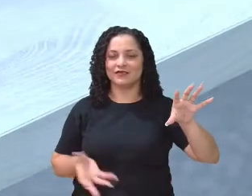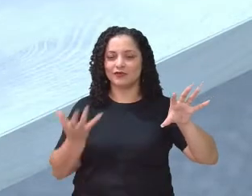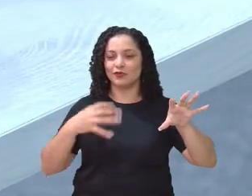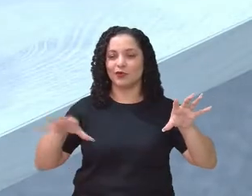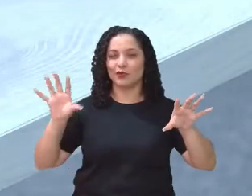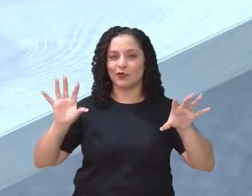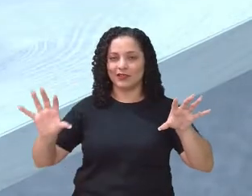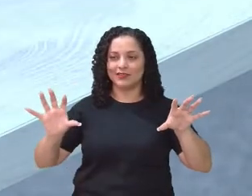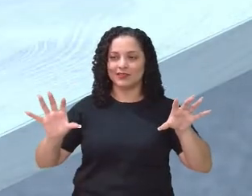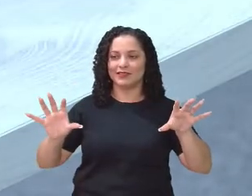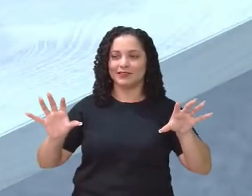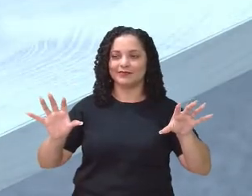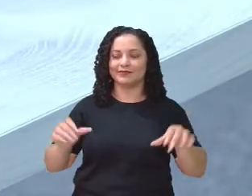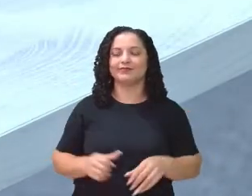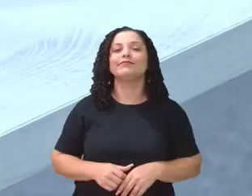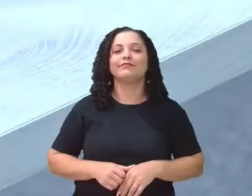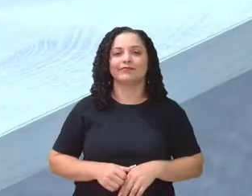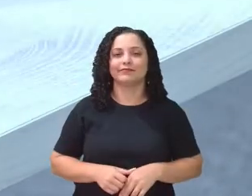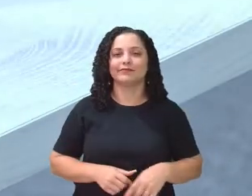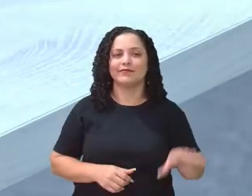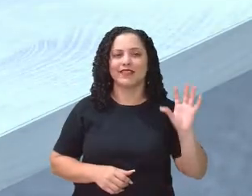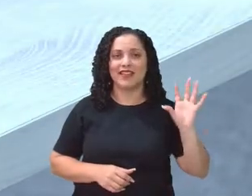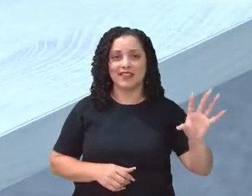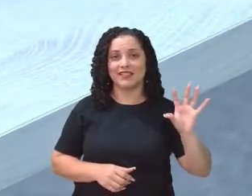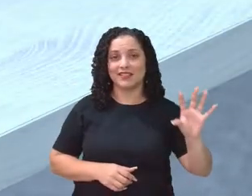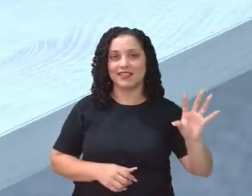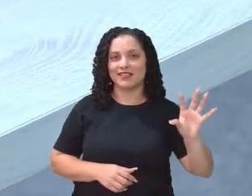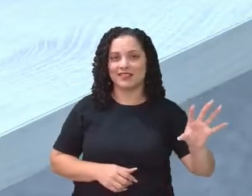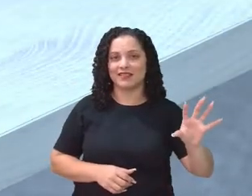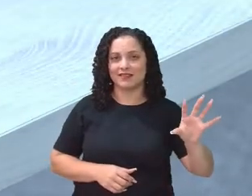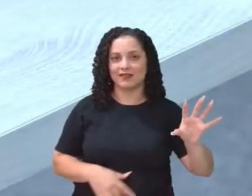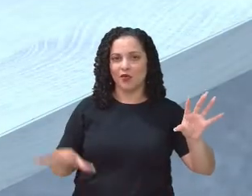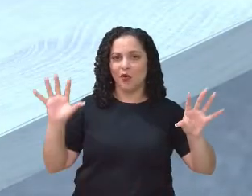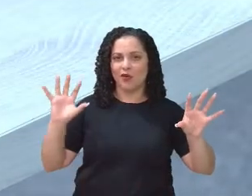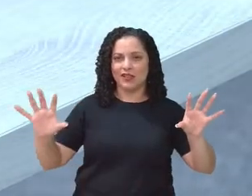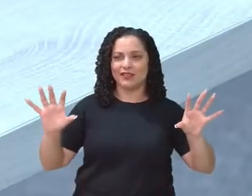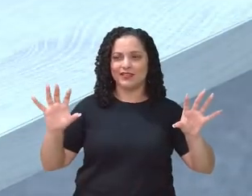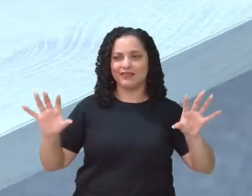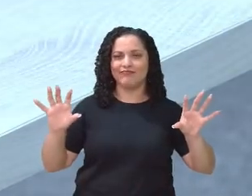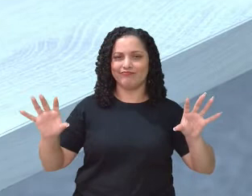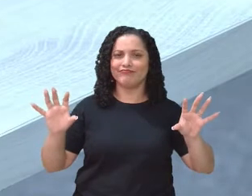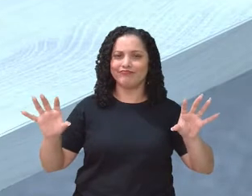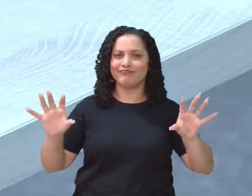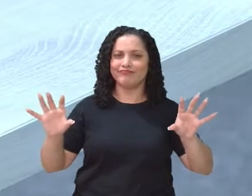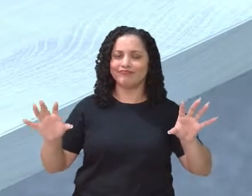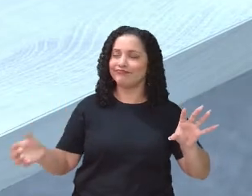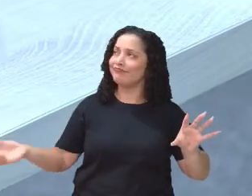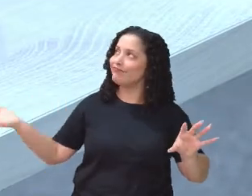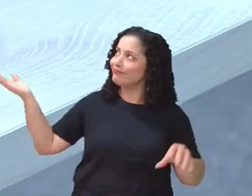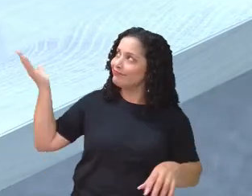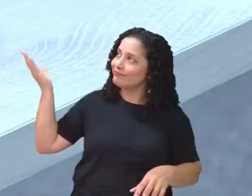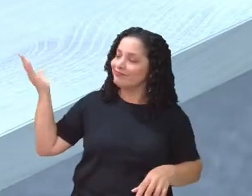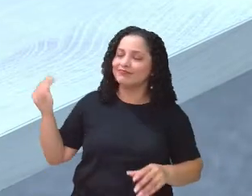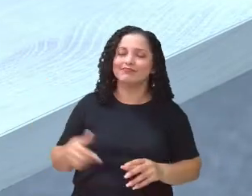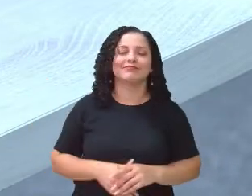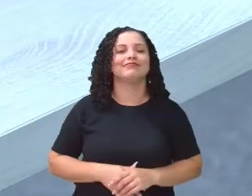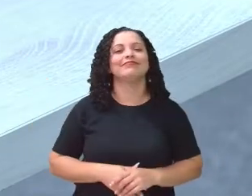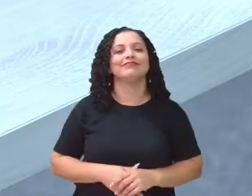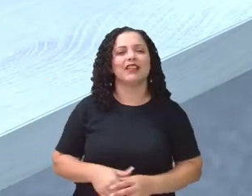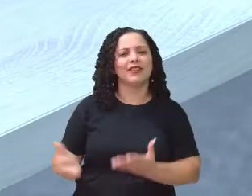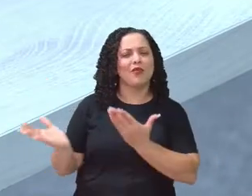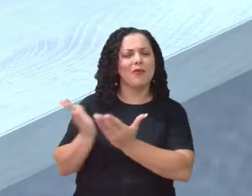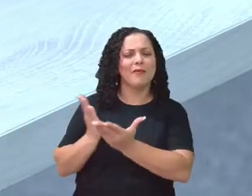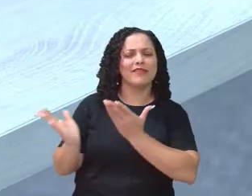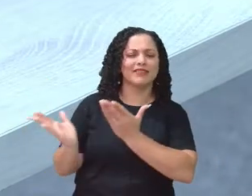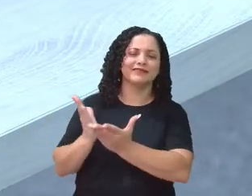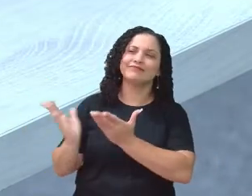ele em pezinho aqui, ó, os ângulos desse triângulo com esse ângulo aqui que eu tenho de 90 graus. Então, o que é que